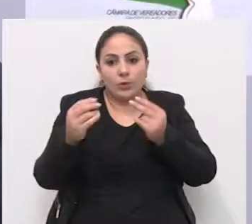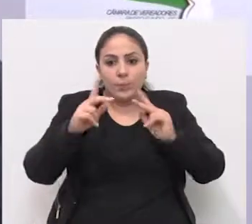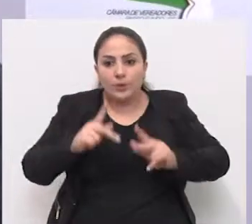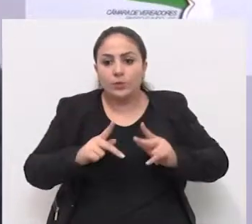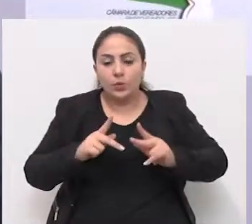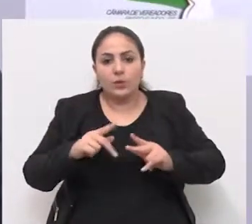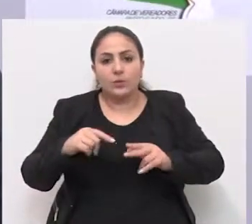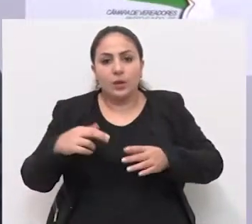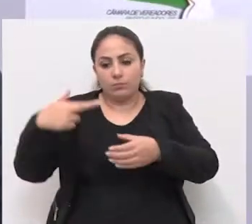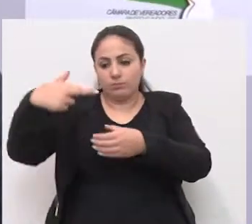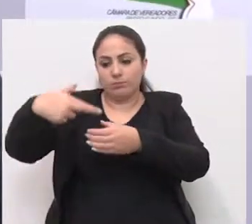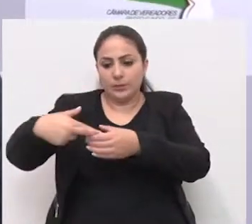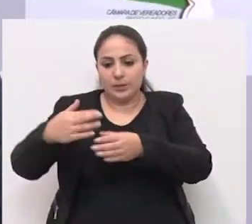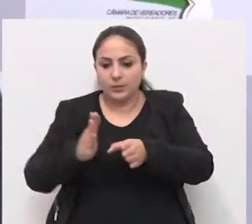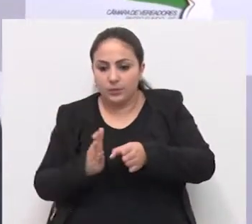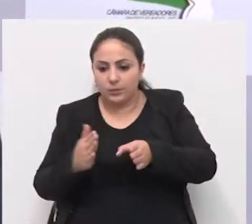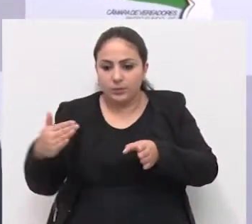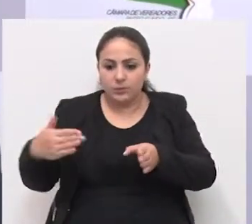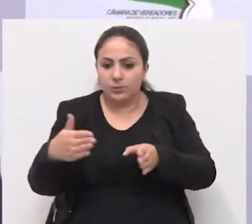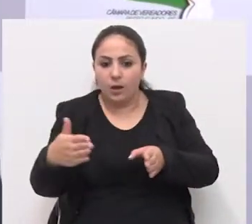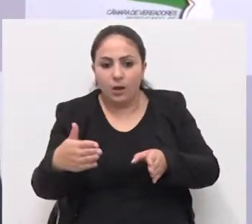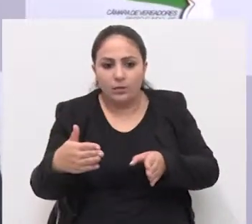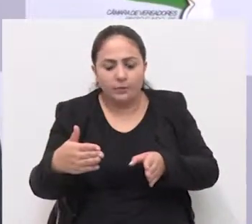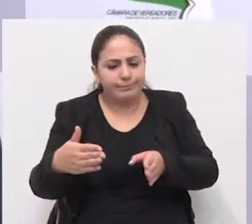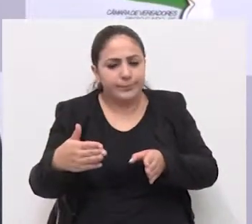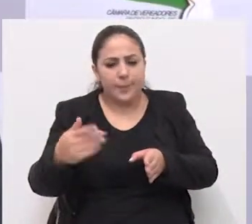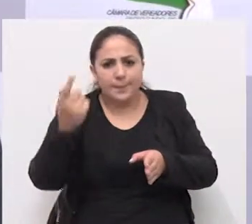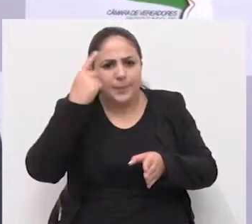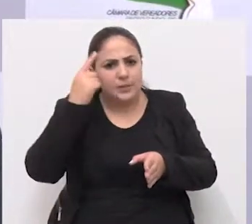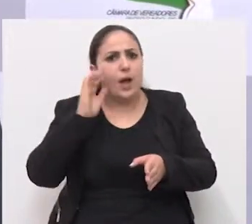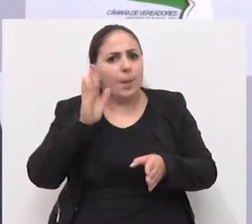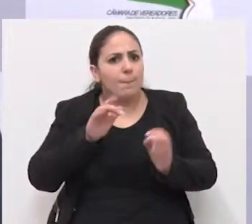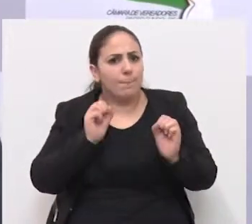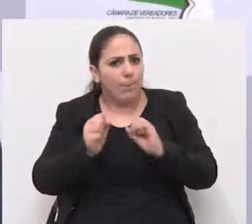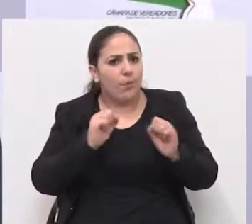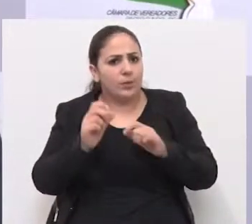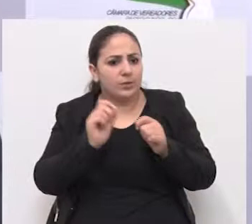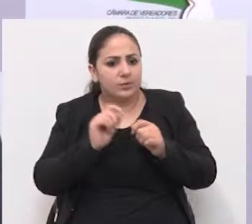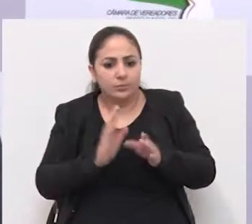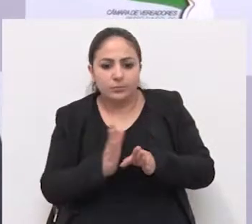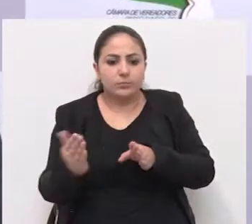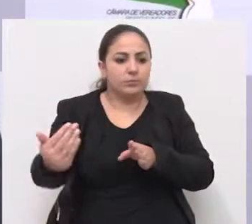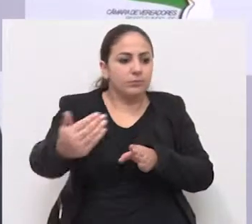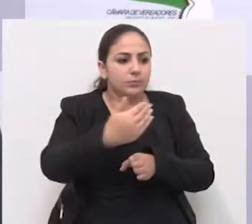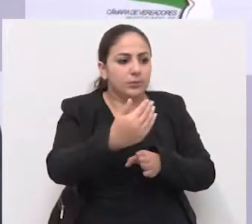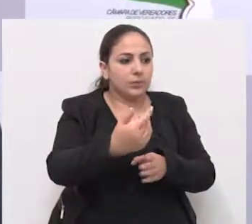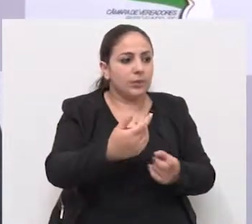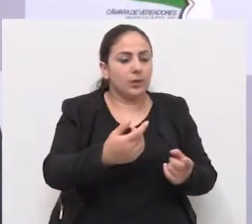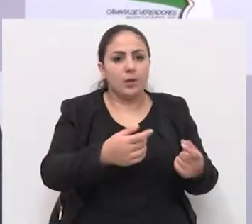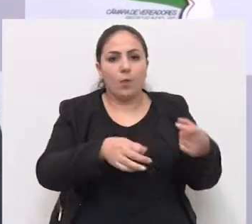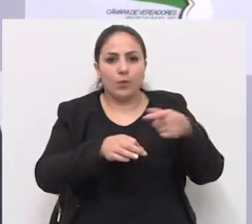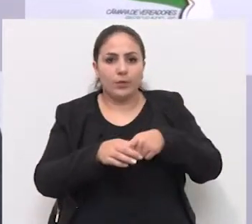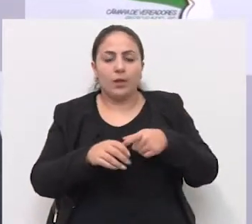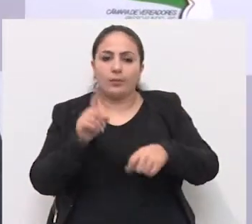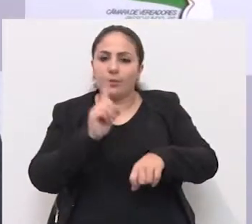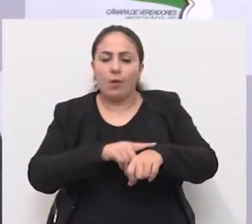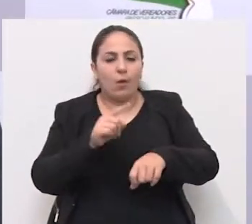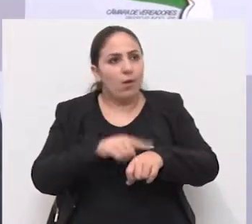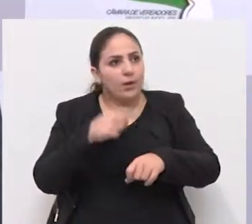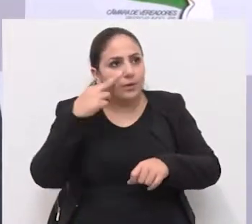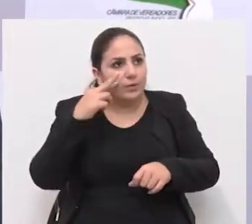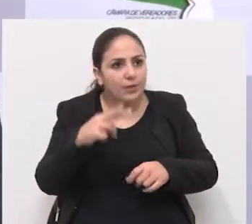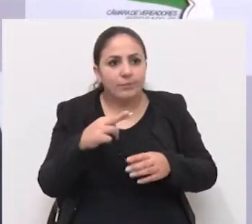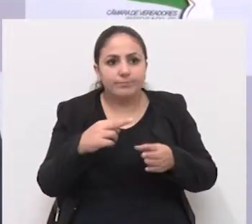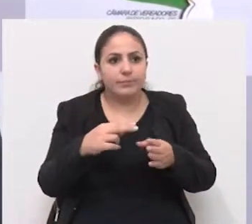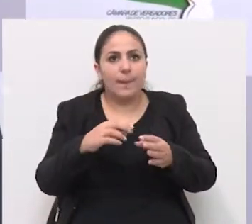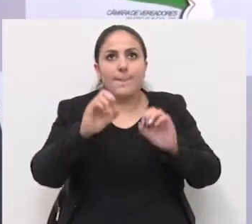lado, onde muitos motoristas saem desse posto de combustível e achando que é possível fazer o retorno antes de acessar a prefeitura